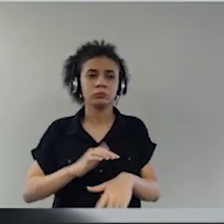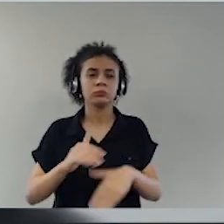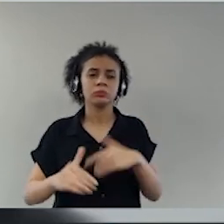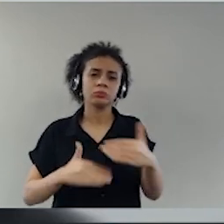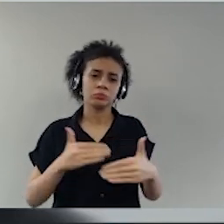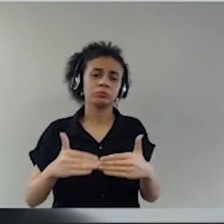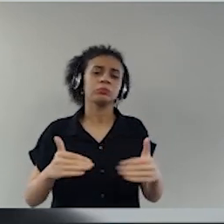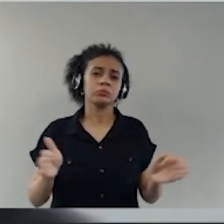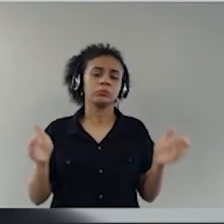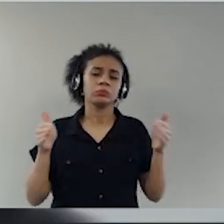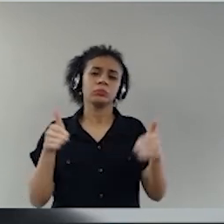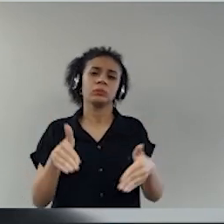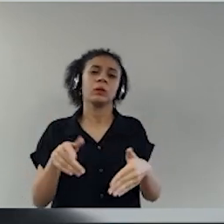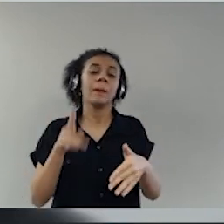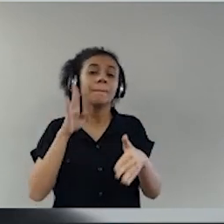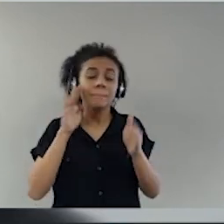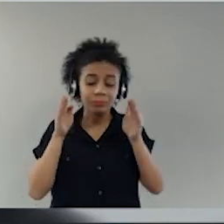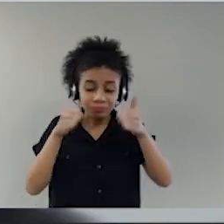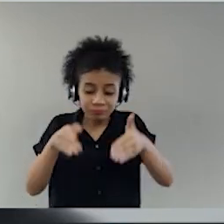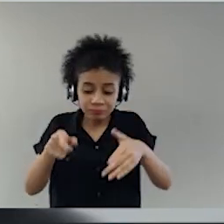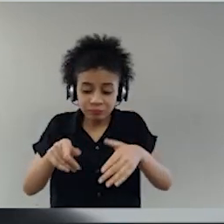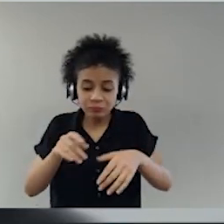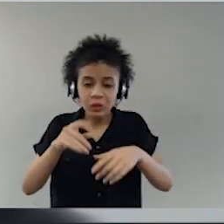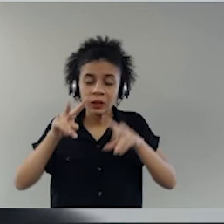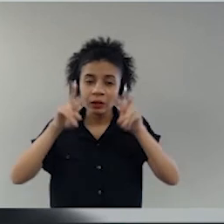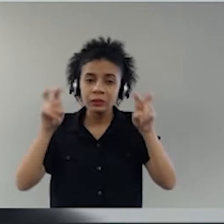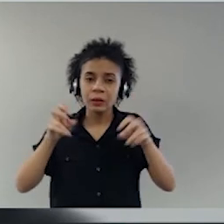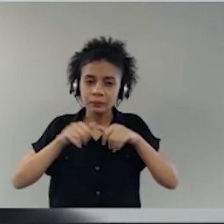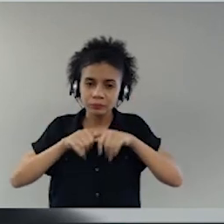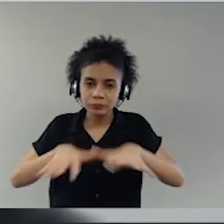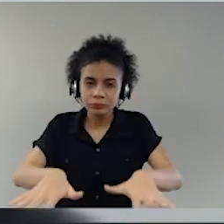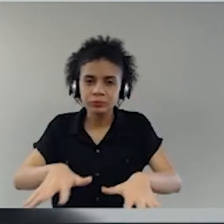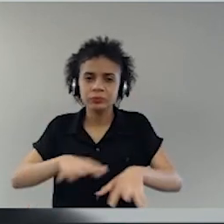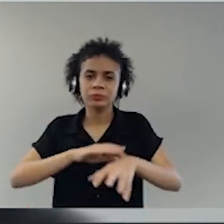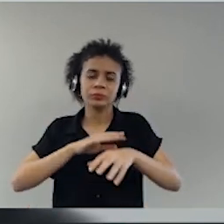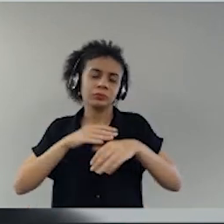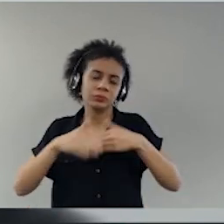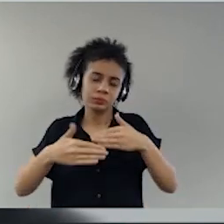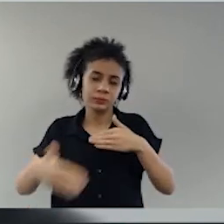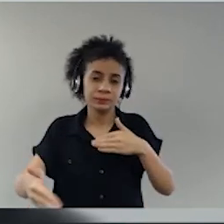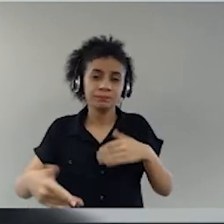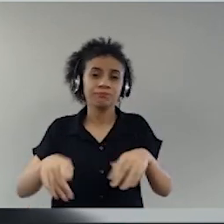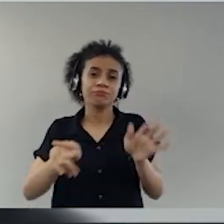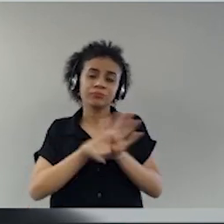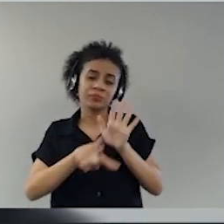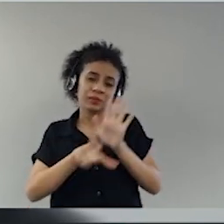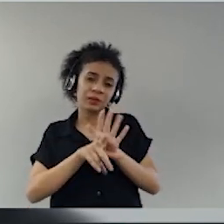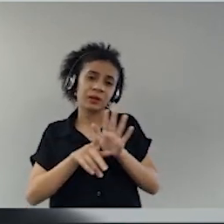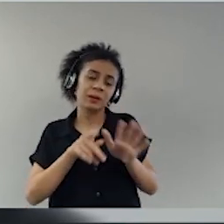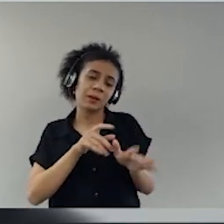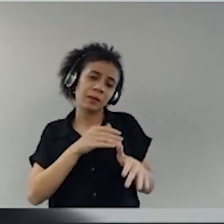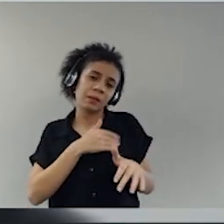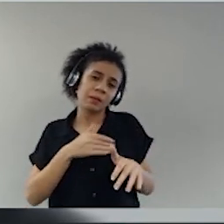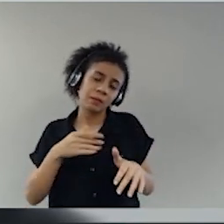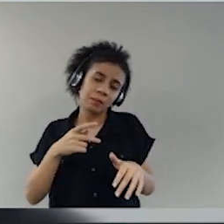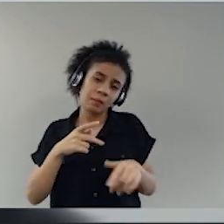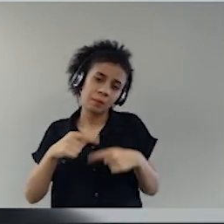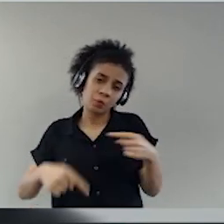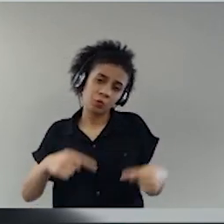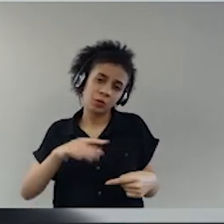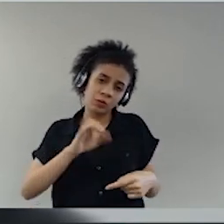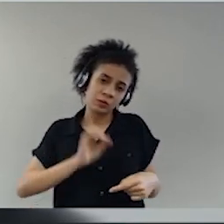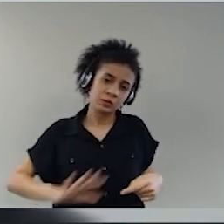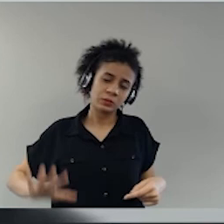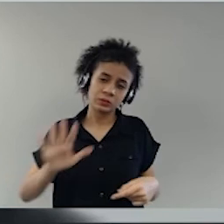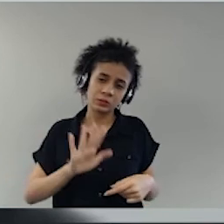tratamento específico para pandemias, epidemias e assim por diante. Nós precisamos de uma lei da política nacional, que estabeleça